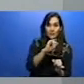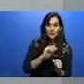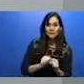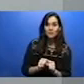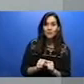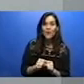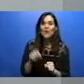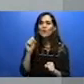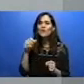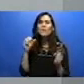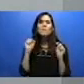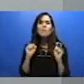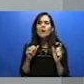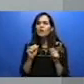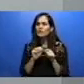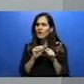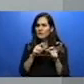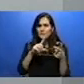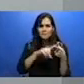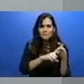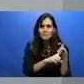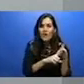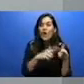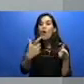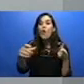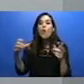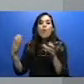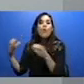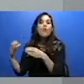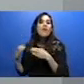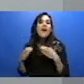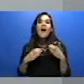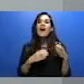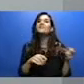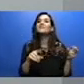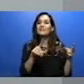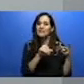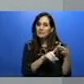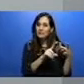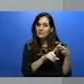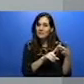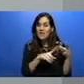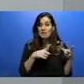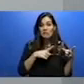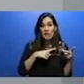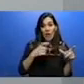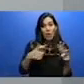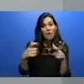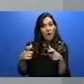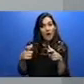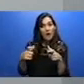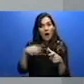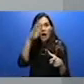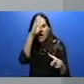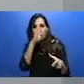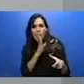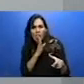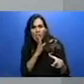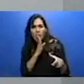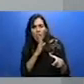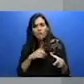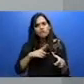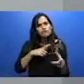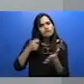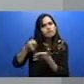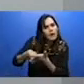pode fazer? Que lugares você pode visitar? Será que tem algum lugar que é gratuito? Será que é pago? Será que vale a pena ir naquele lugar?